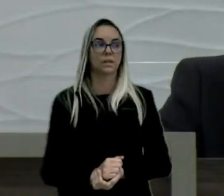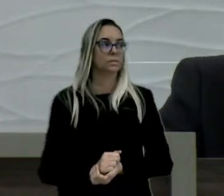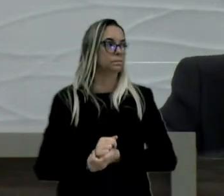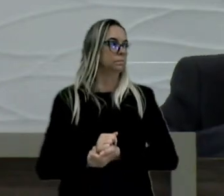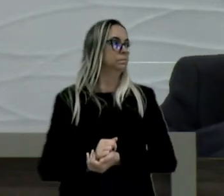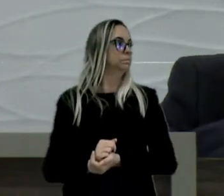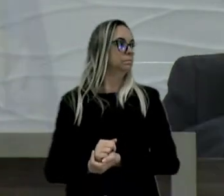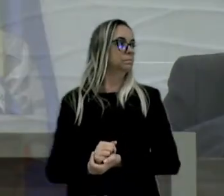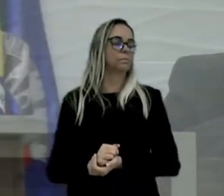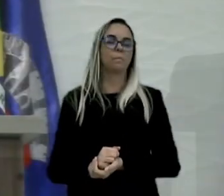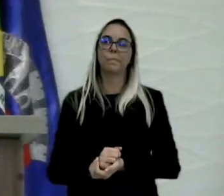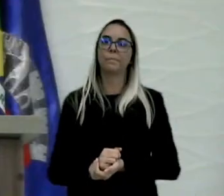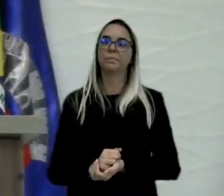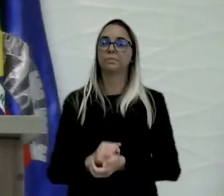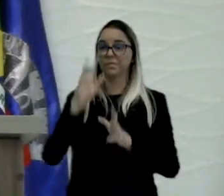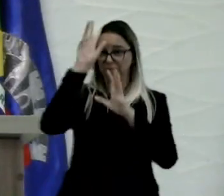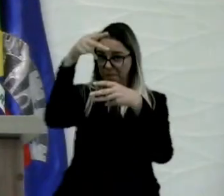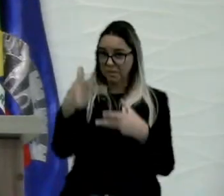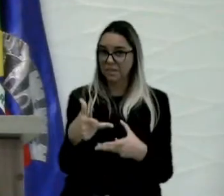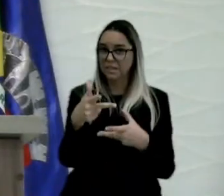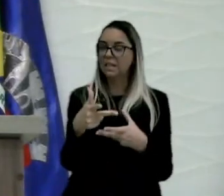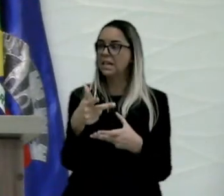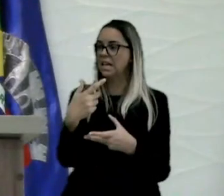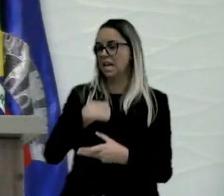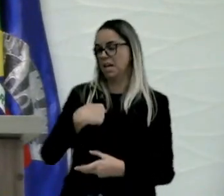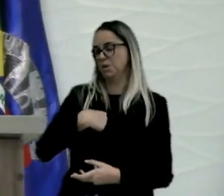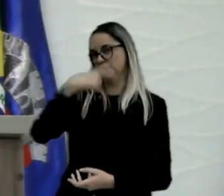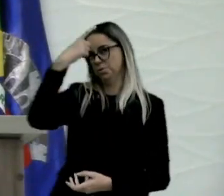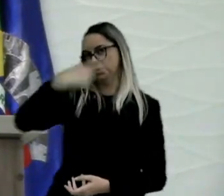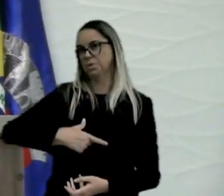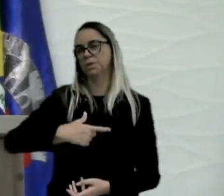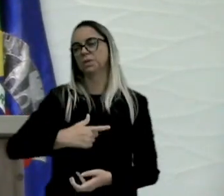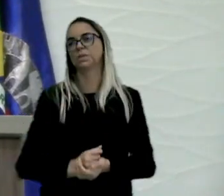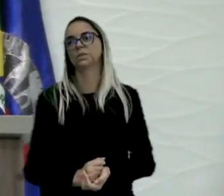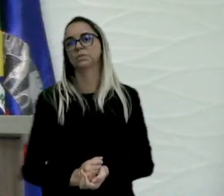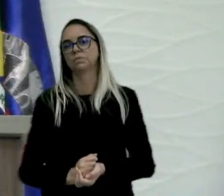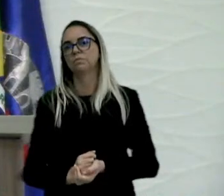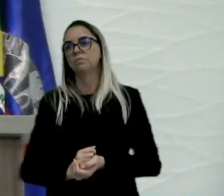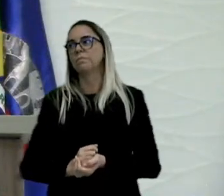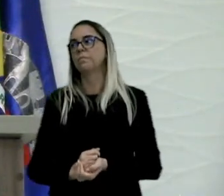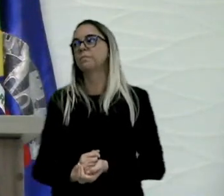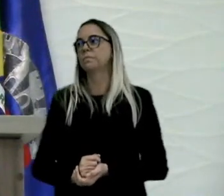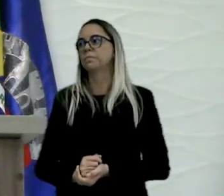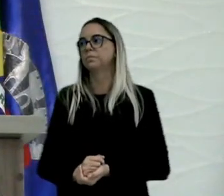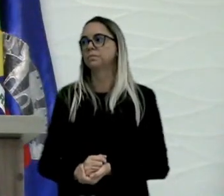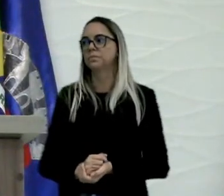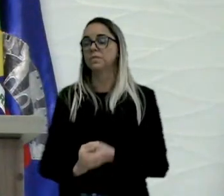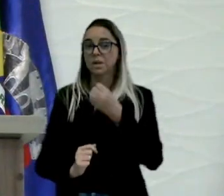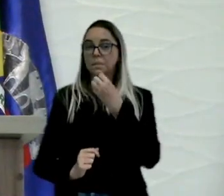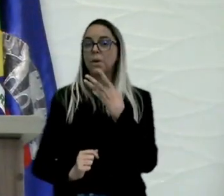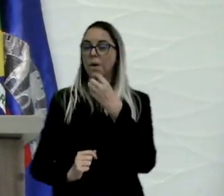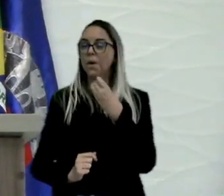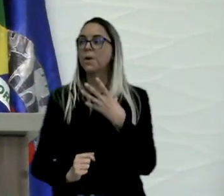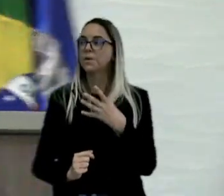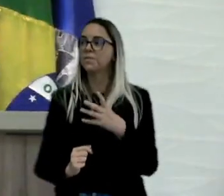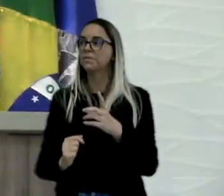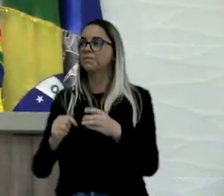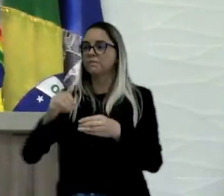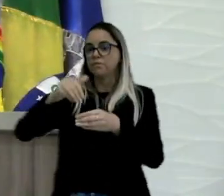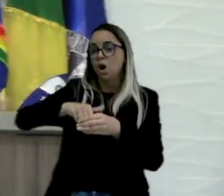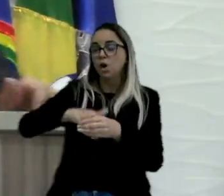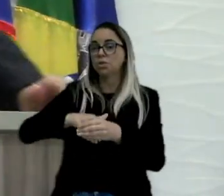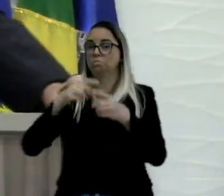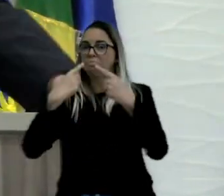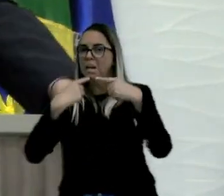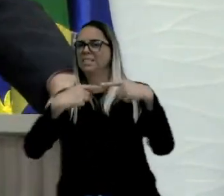compe vossa excelência eu eu foi foi bom esse voto de refúgio vossa excelência Léo que